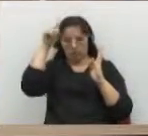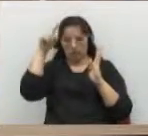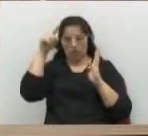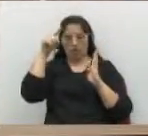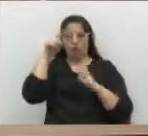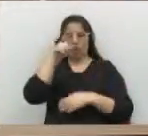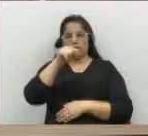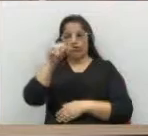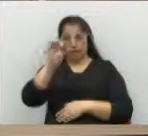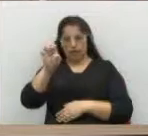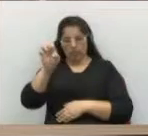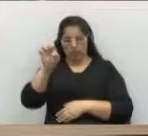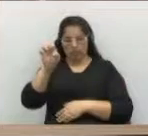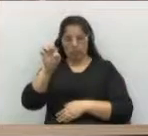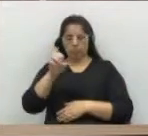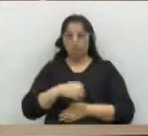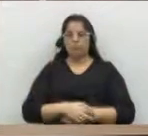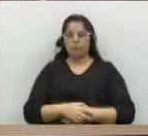José Roberto Bernardo.